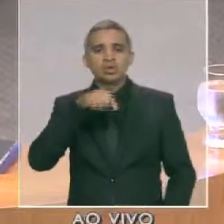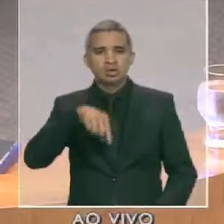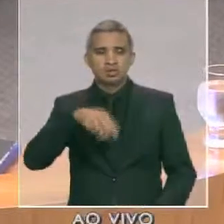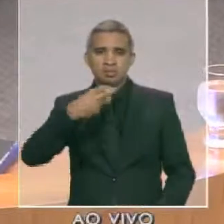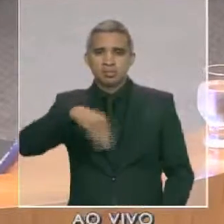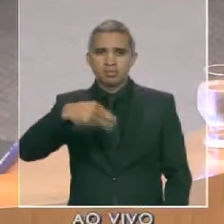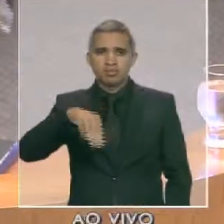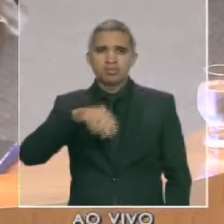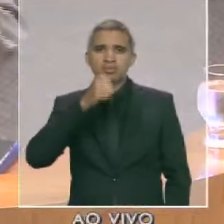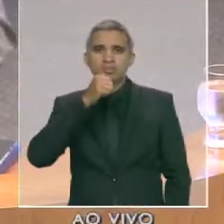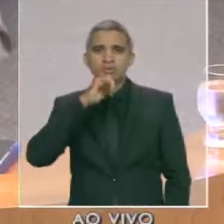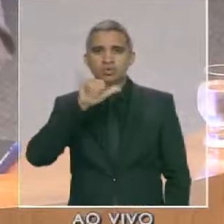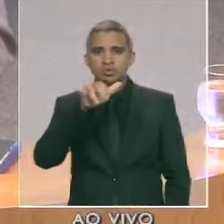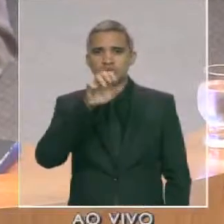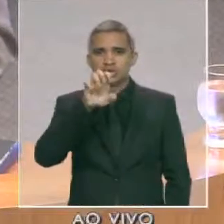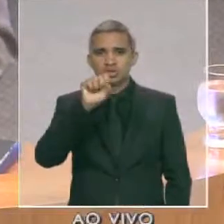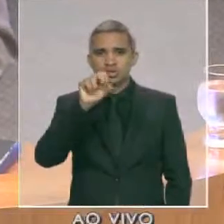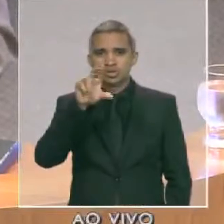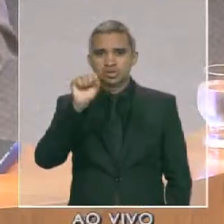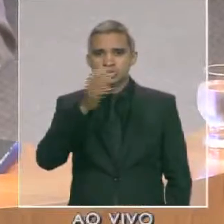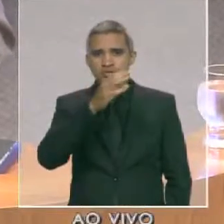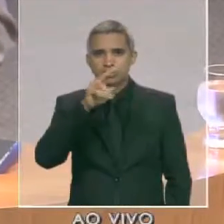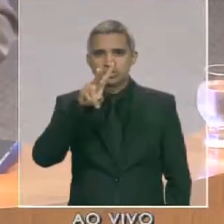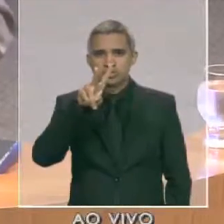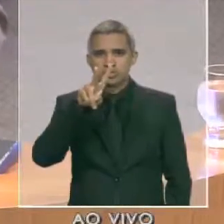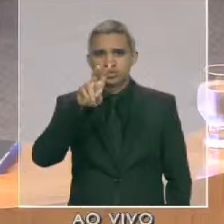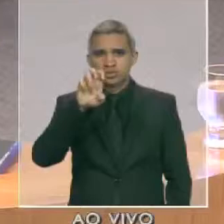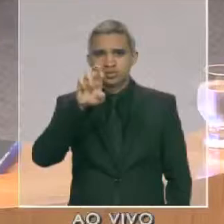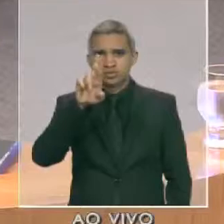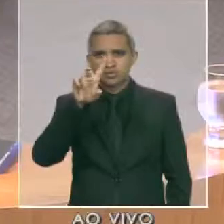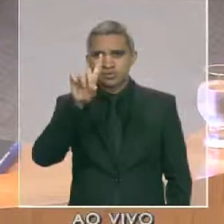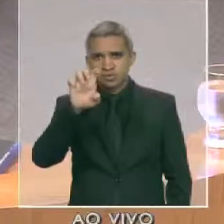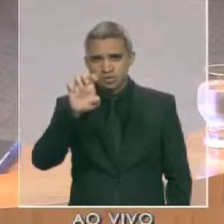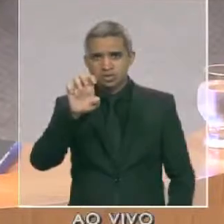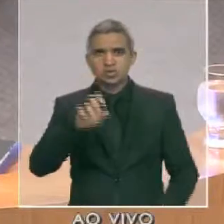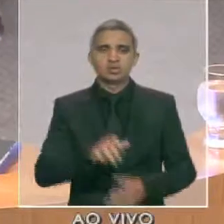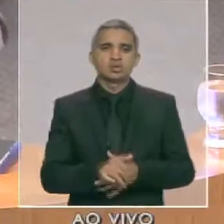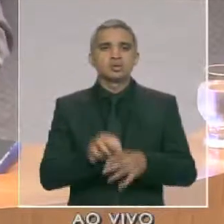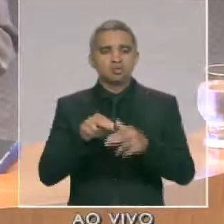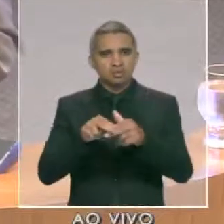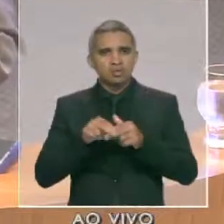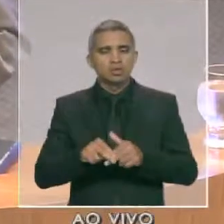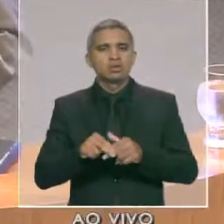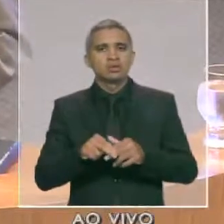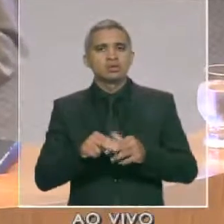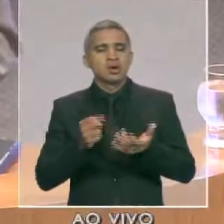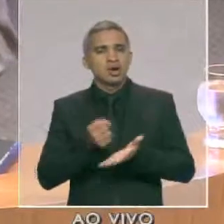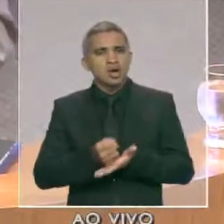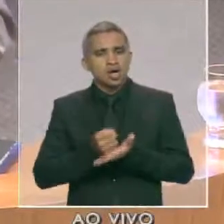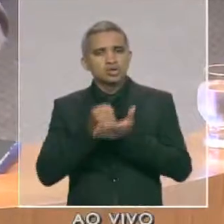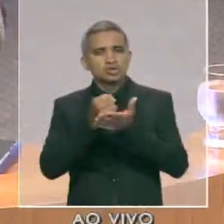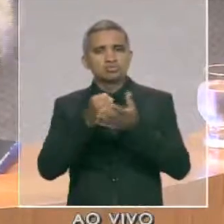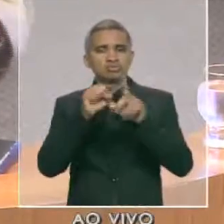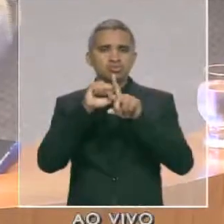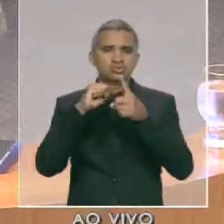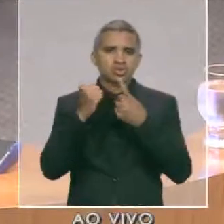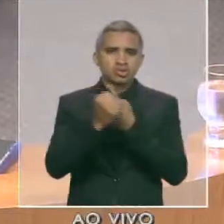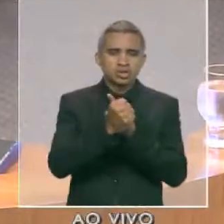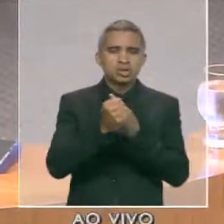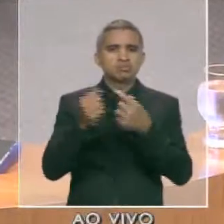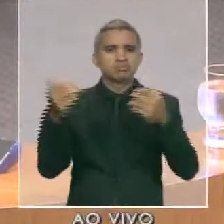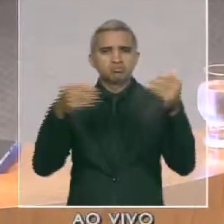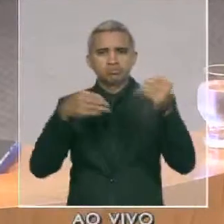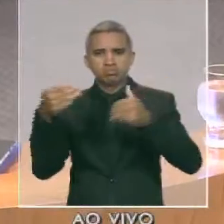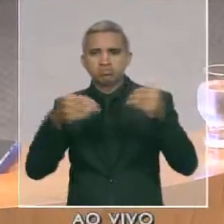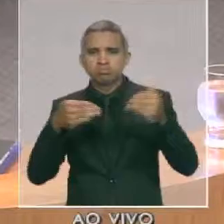Verde. E é um grande evento que realmente contou com a participação de republicanos, da sociedade organizada, e nós pudemos